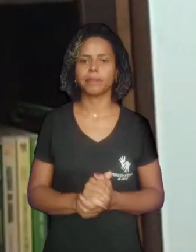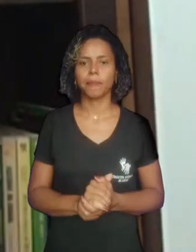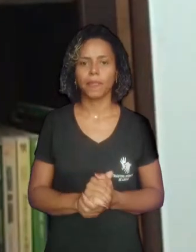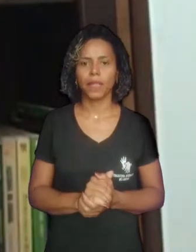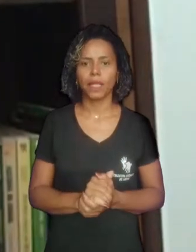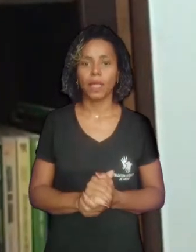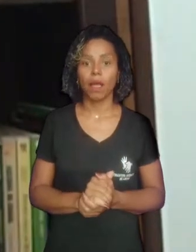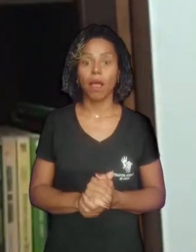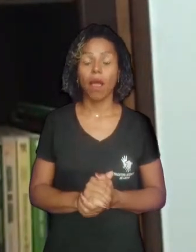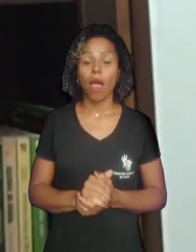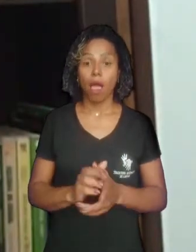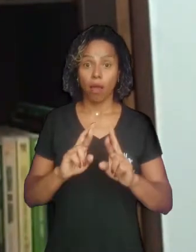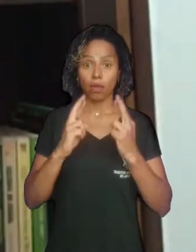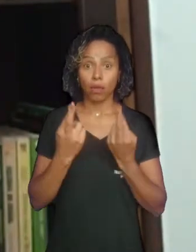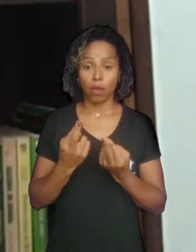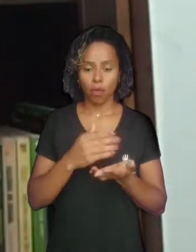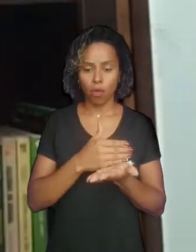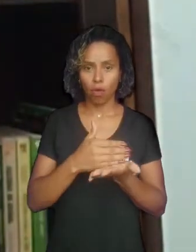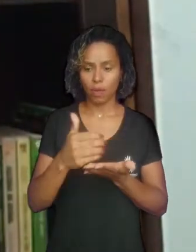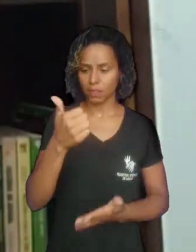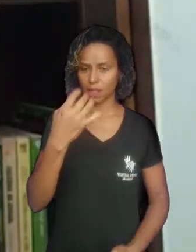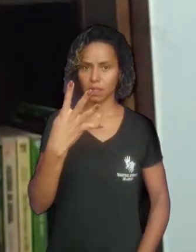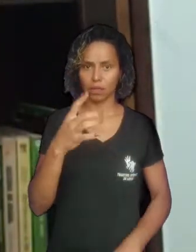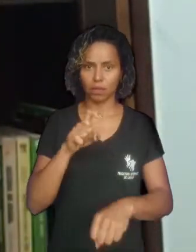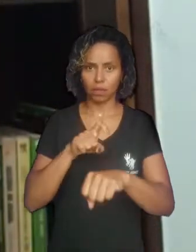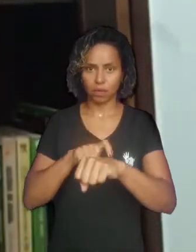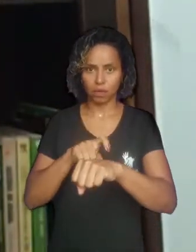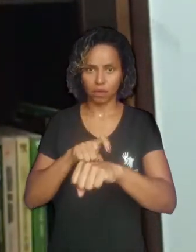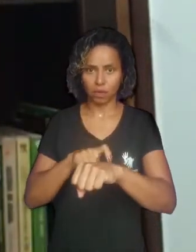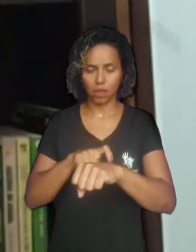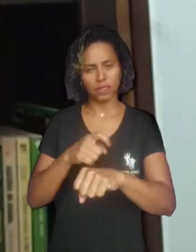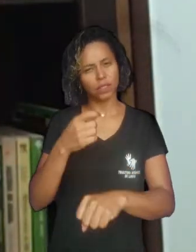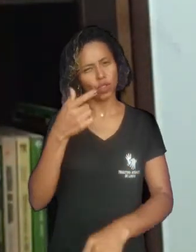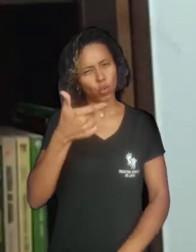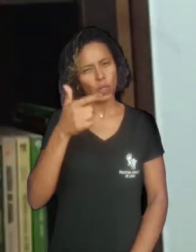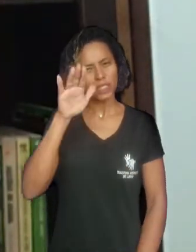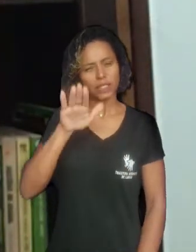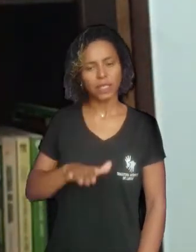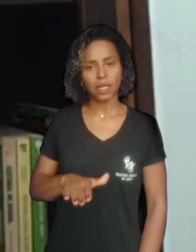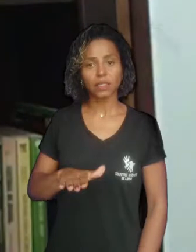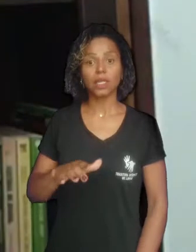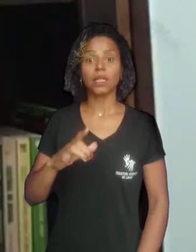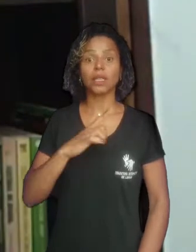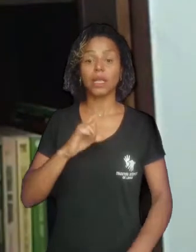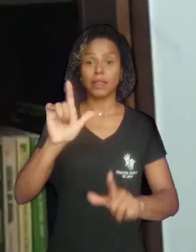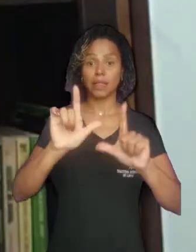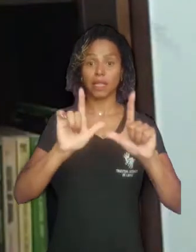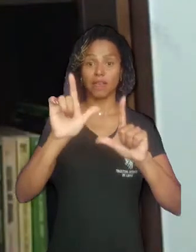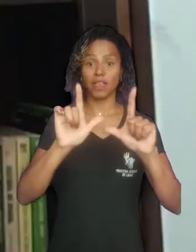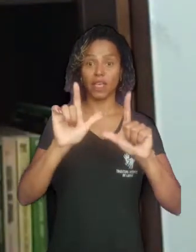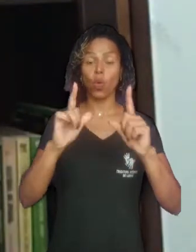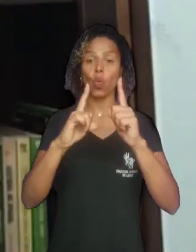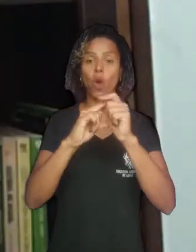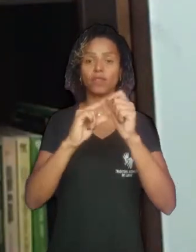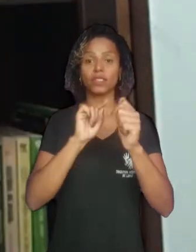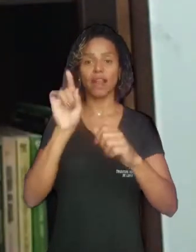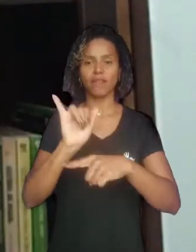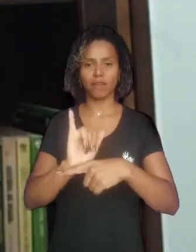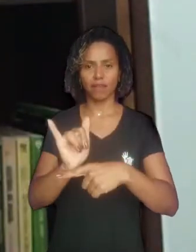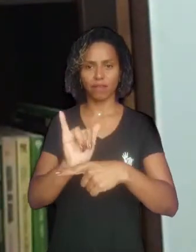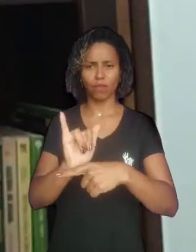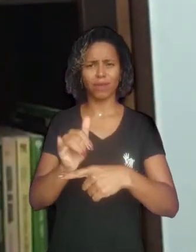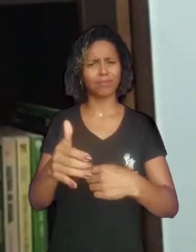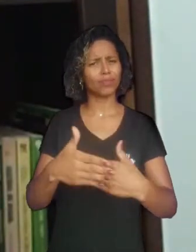a audiência que ocorre a partir das 14 horas será transmitida pelo canal da TV UFJF no YouTube